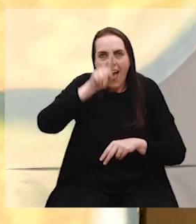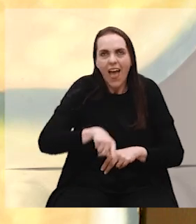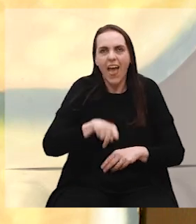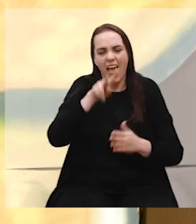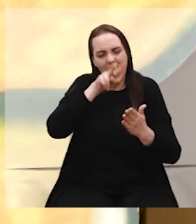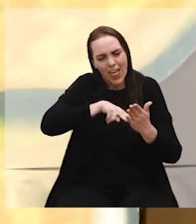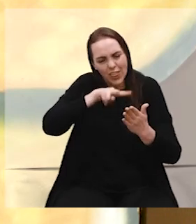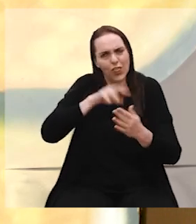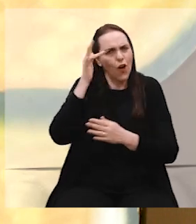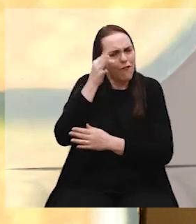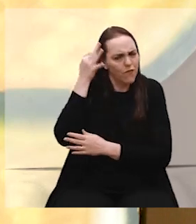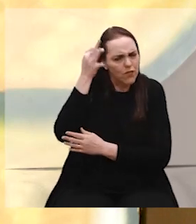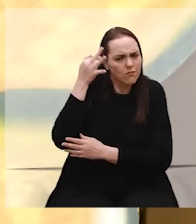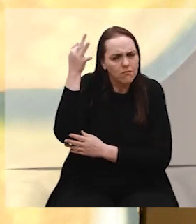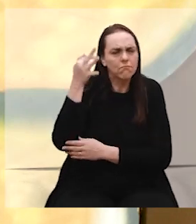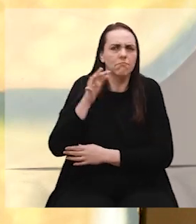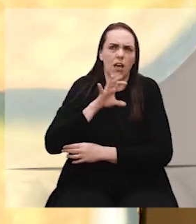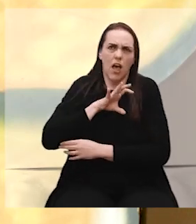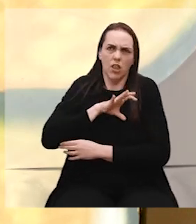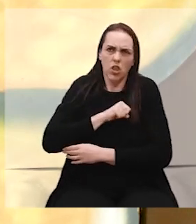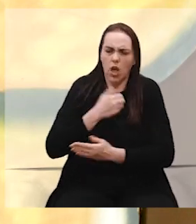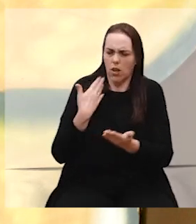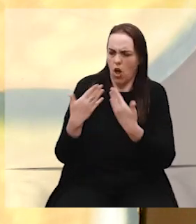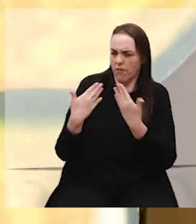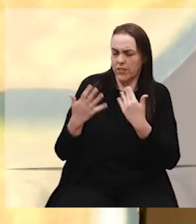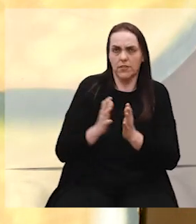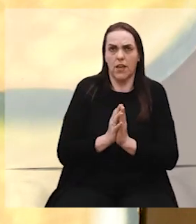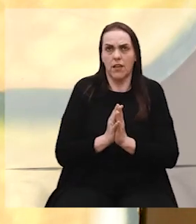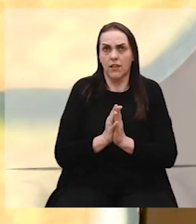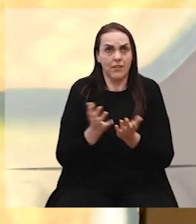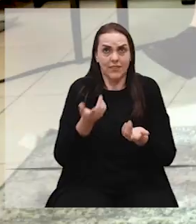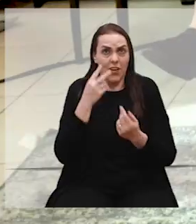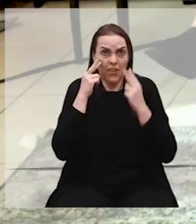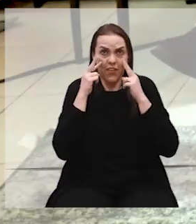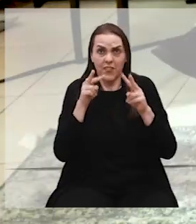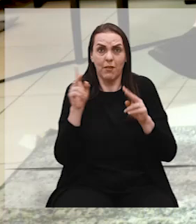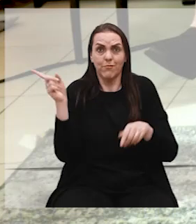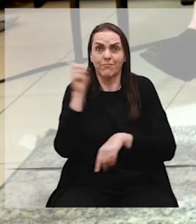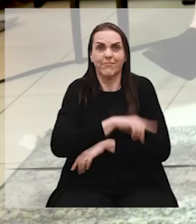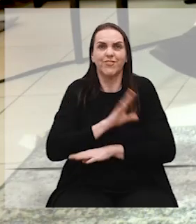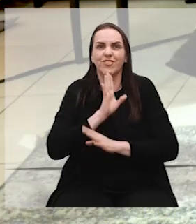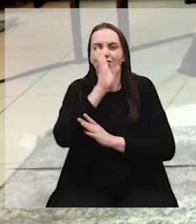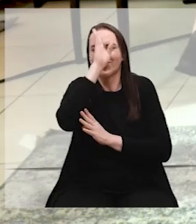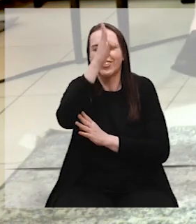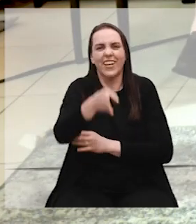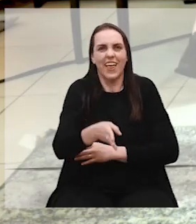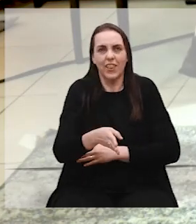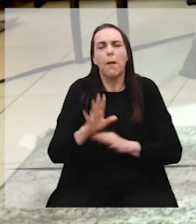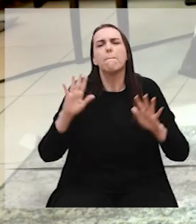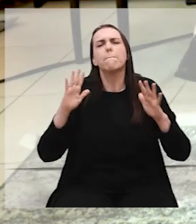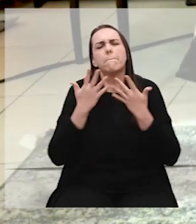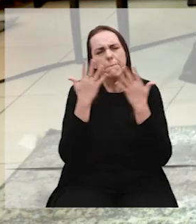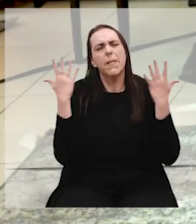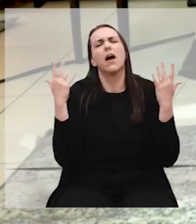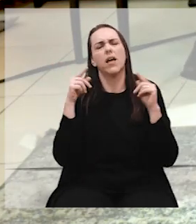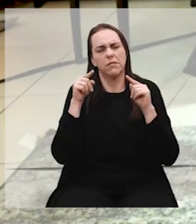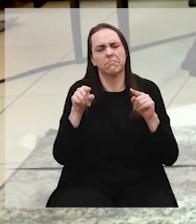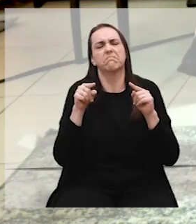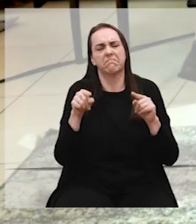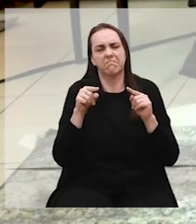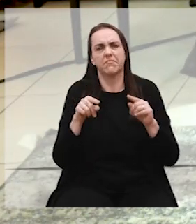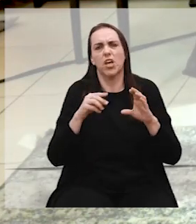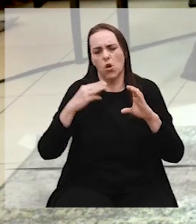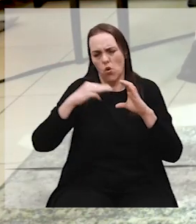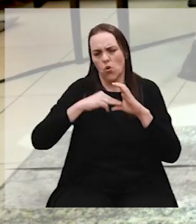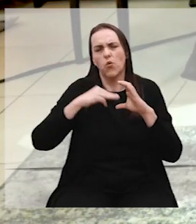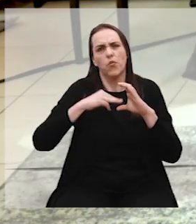é um povo filosófico que adora conversar. Duvido que a gente vê isso aqui direto, né? Aliás, parabéns ao Shopping Világio, se falaram